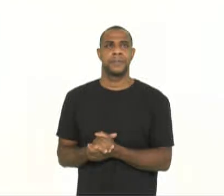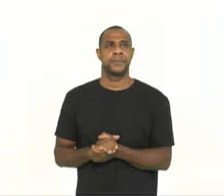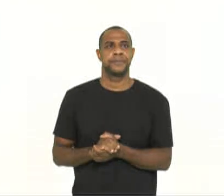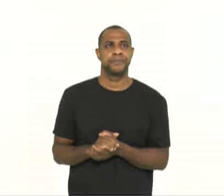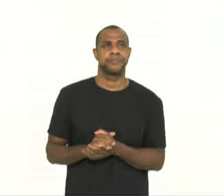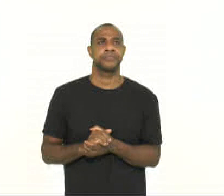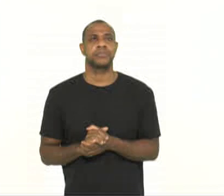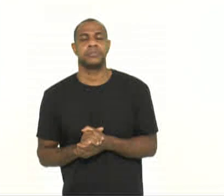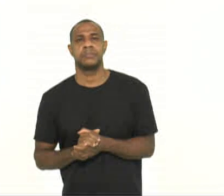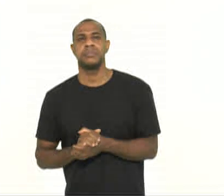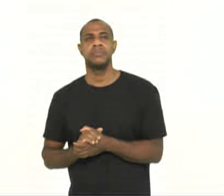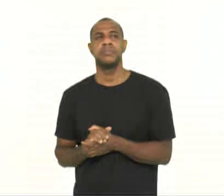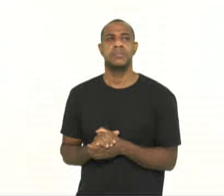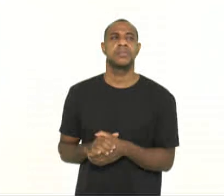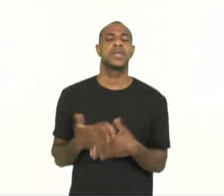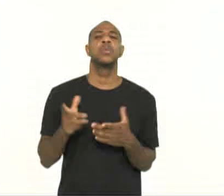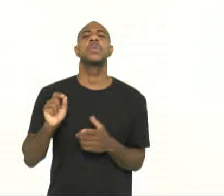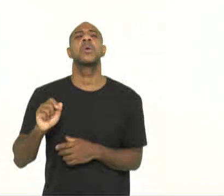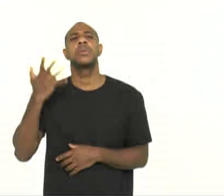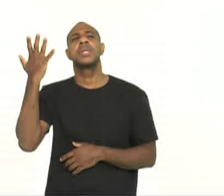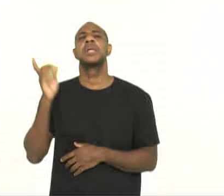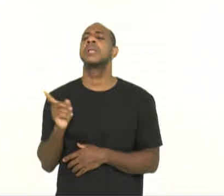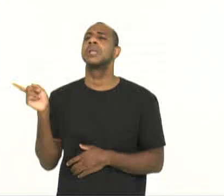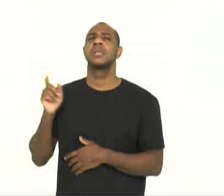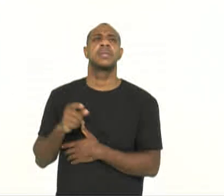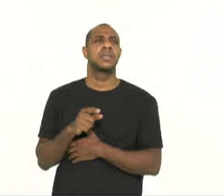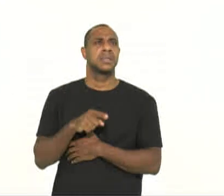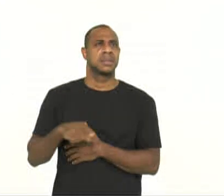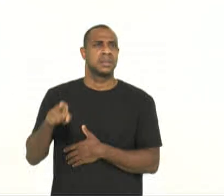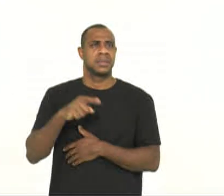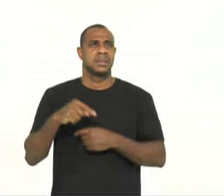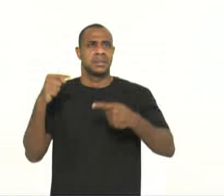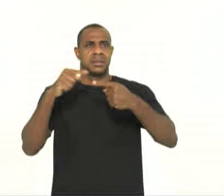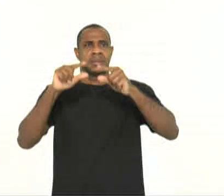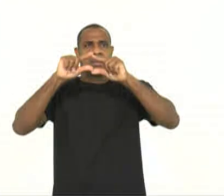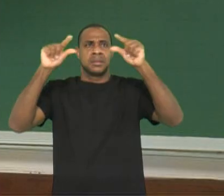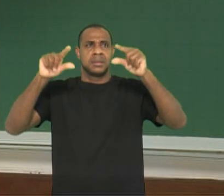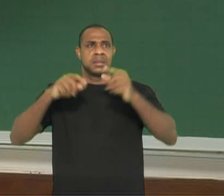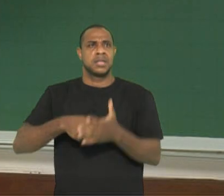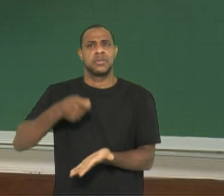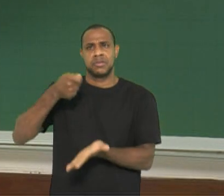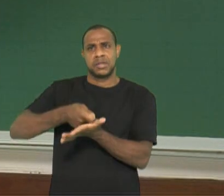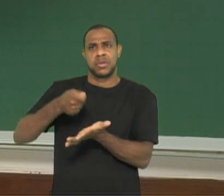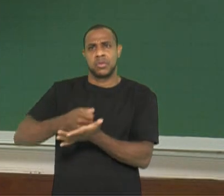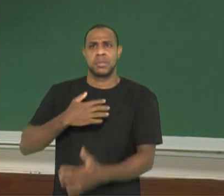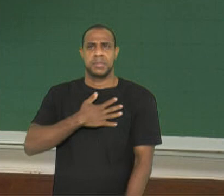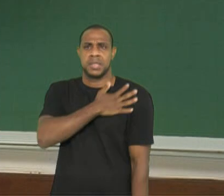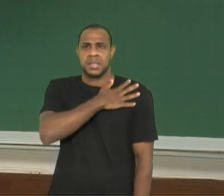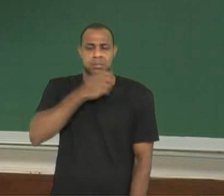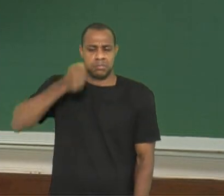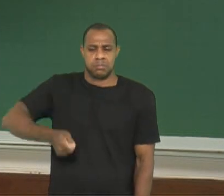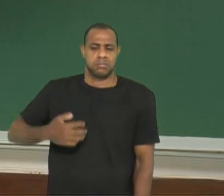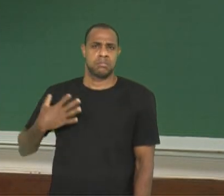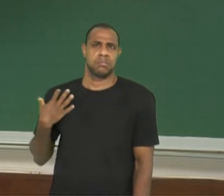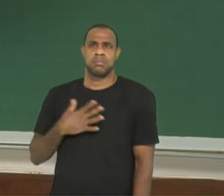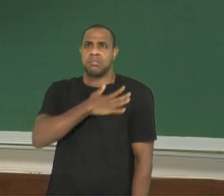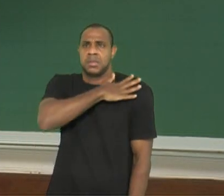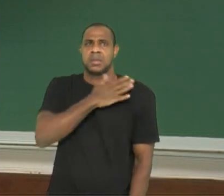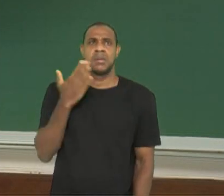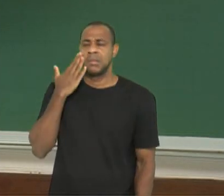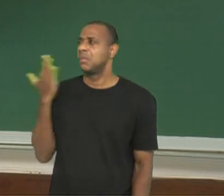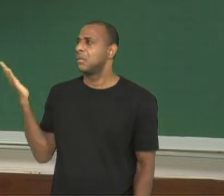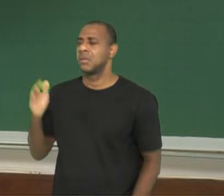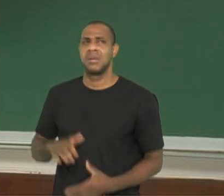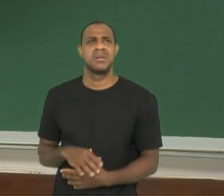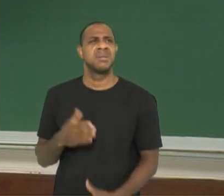expressão com controle. O que acontece? Vocês não vão saber disso, mas pergunto para os pais de vocês. Quando a gente ia ver televisão na década de